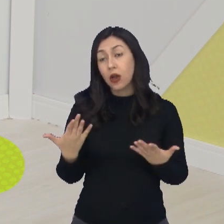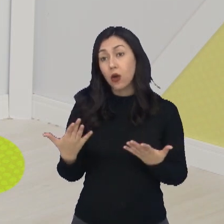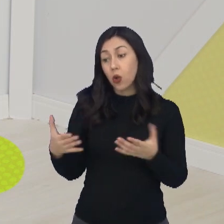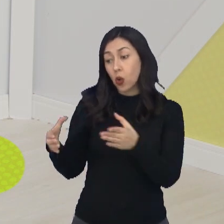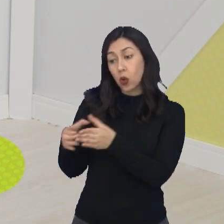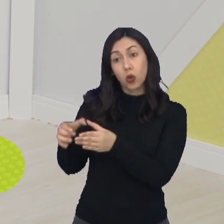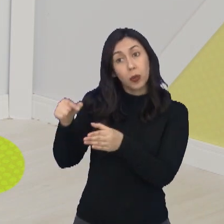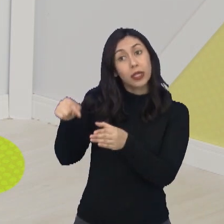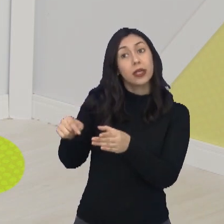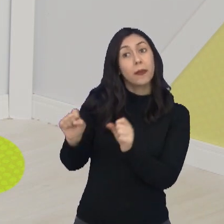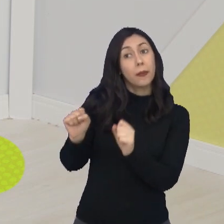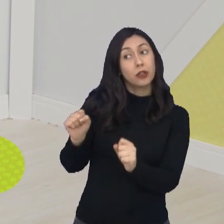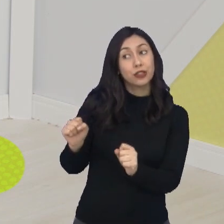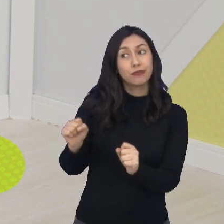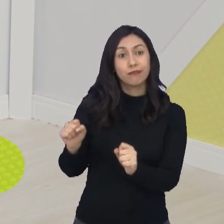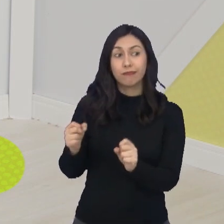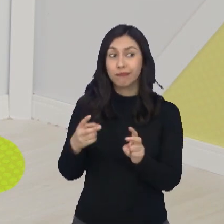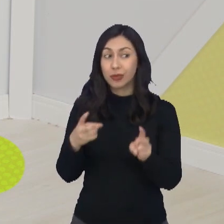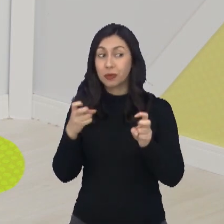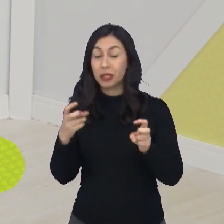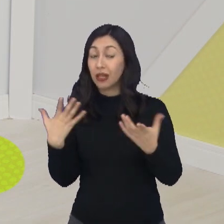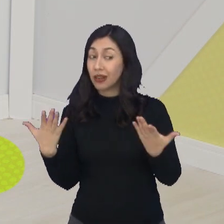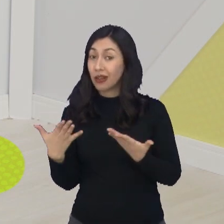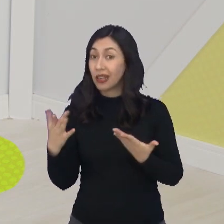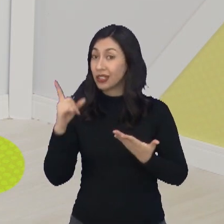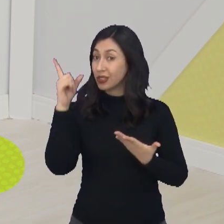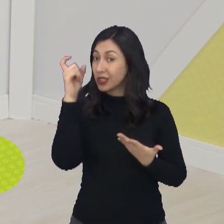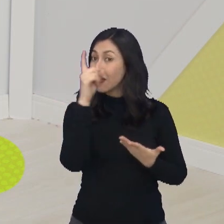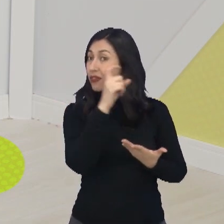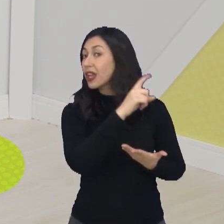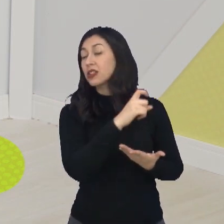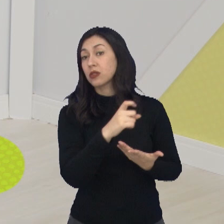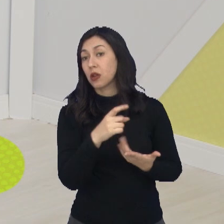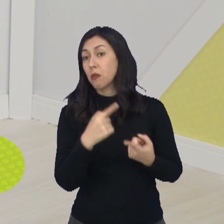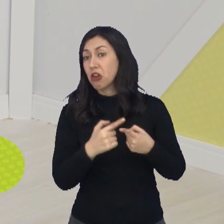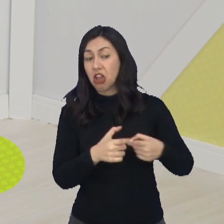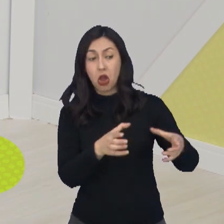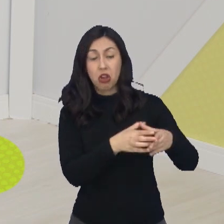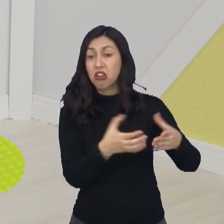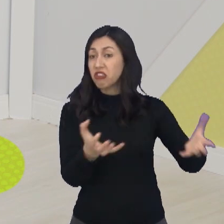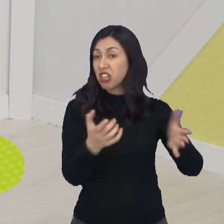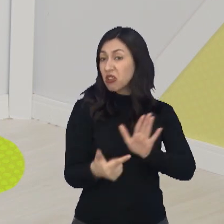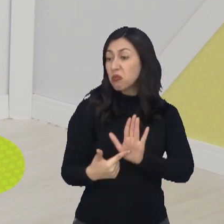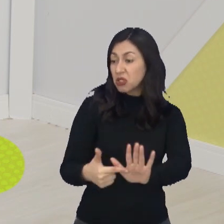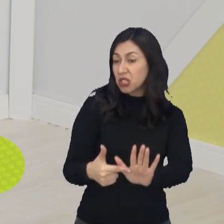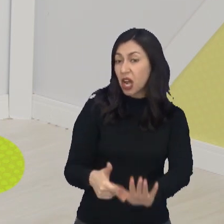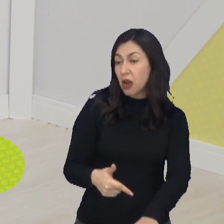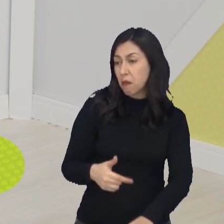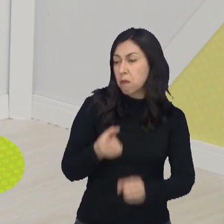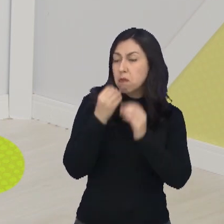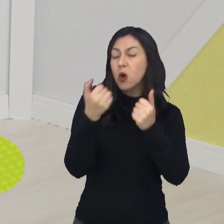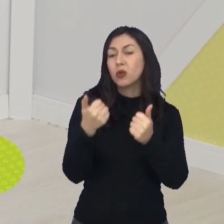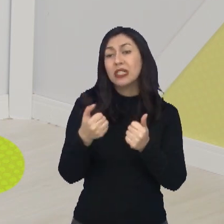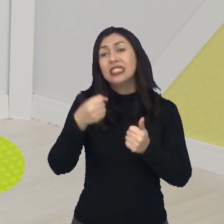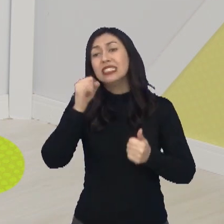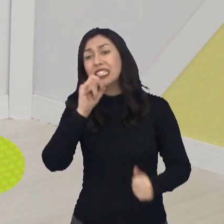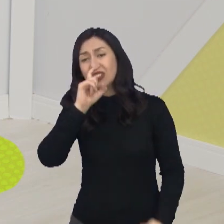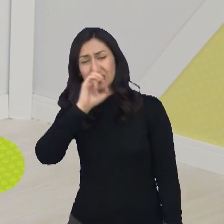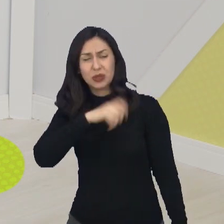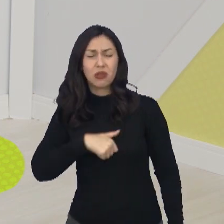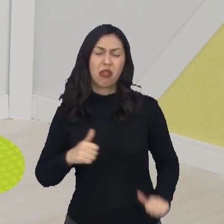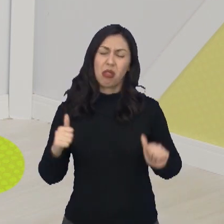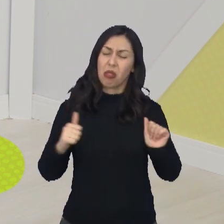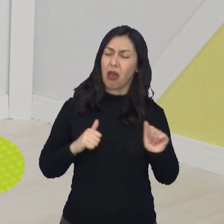batida, pode lhe render um contrato ali na frente. Então, o cara vai querer mostrar alguma coisa. Então, e joga meio que descompromissado, aí que pode